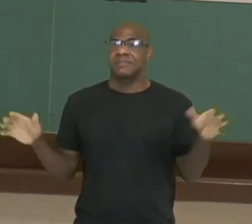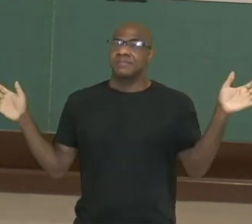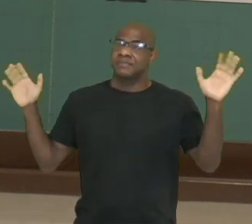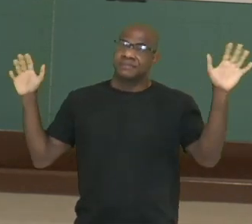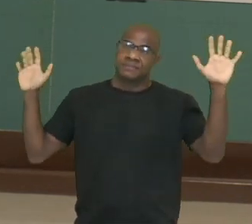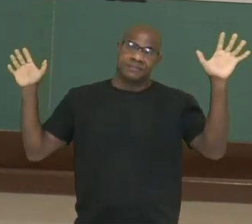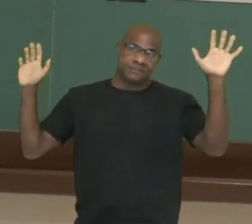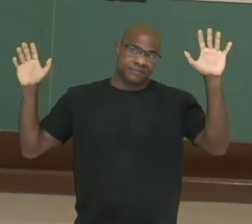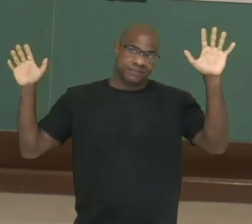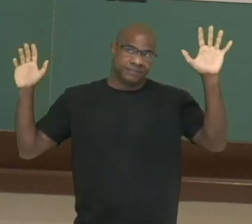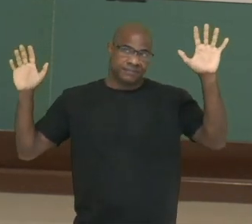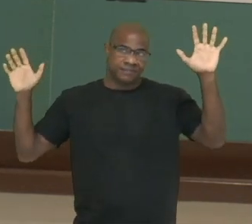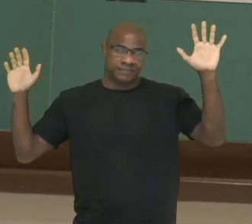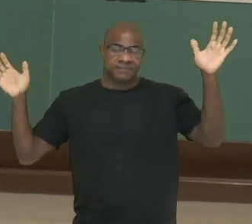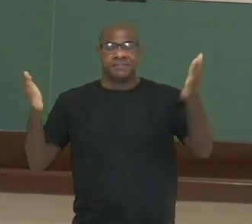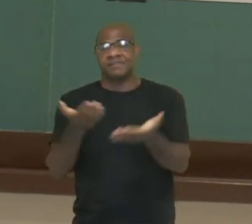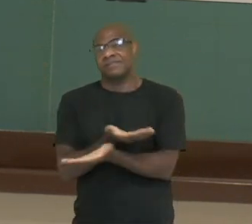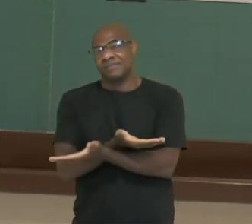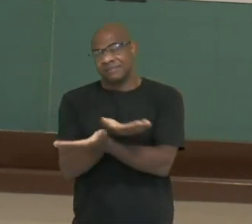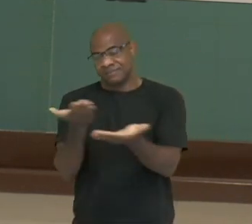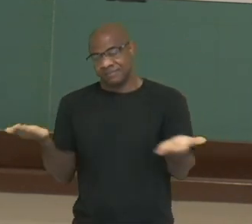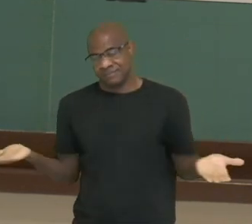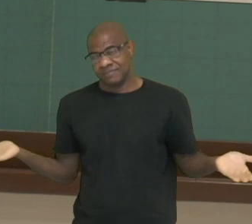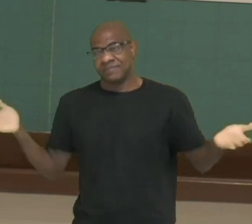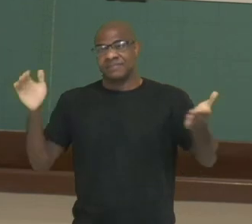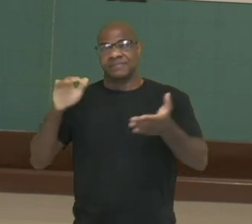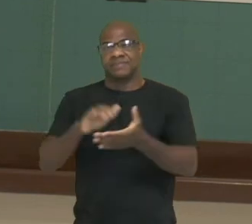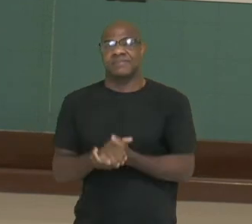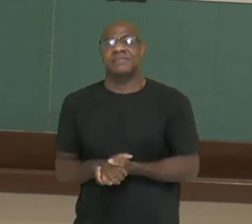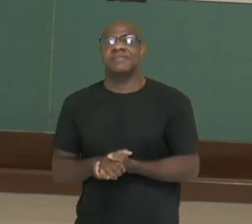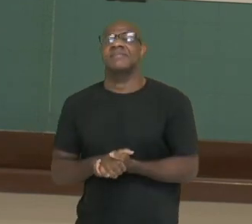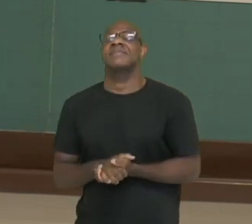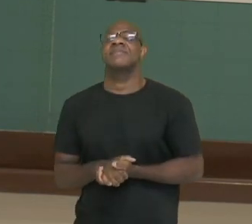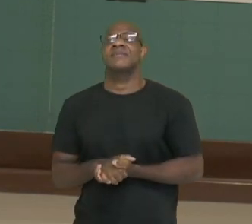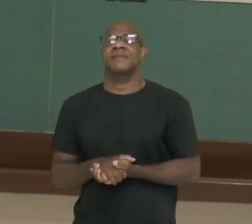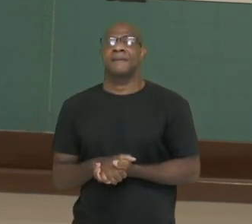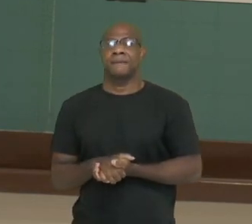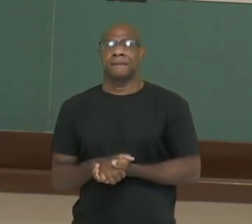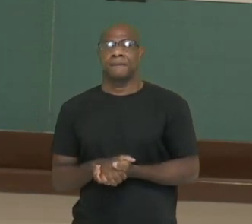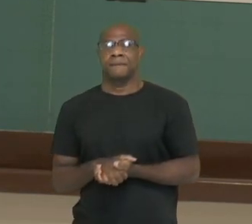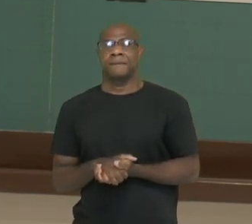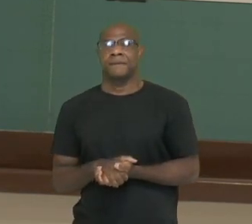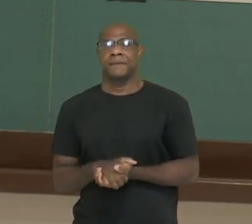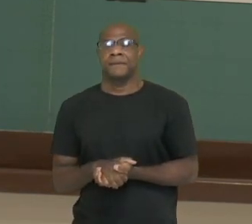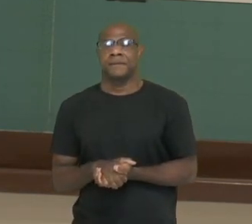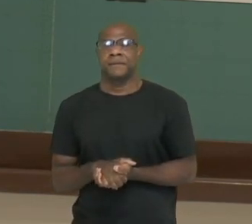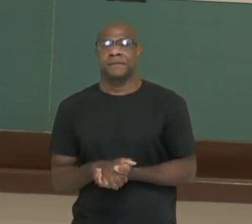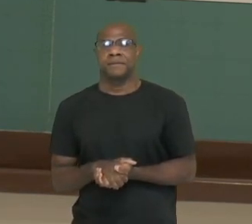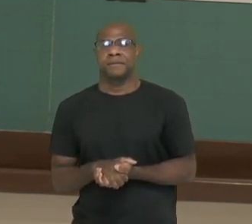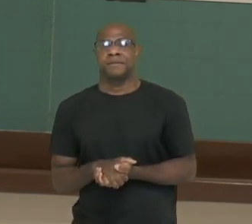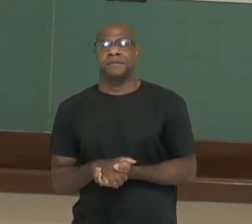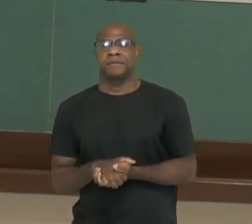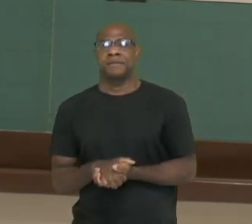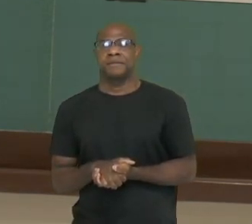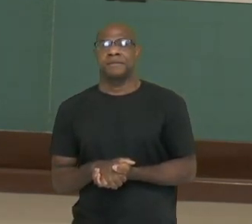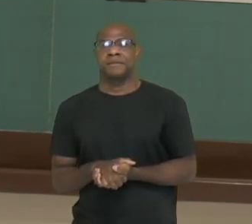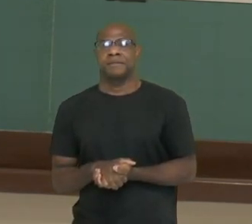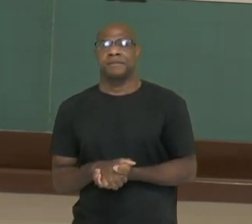E nessa aula nós falamos, né, sobre teatro épico. Espero que vocês tenham gostado. Até breve, hein?